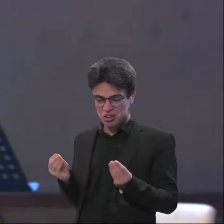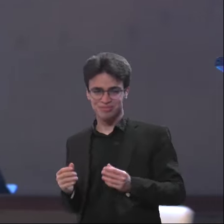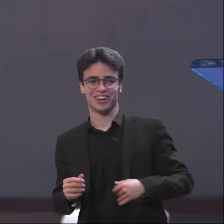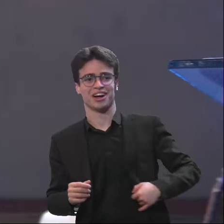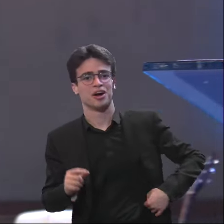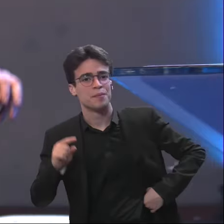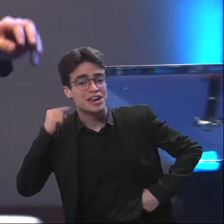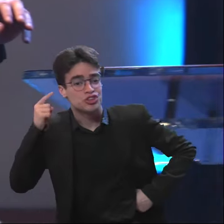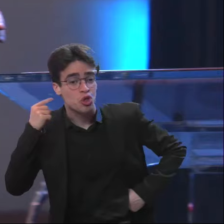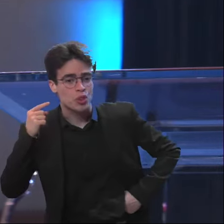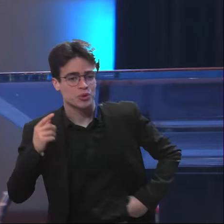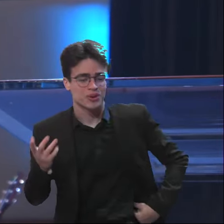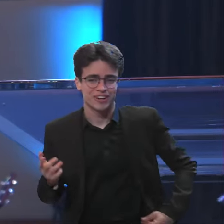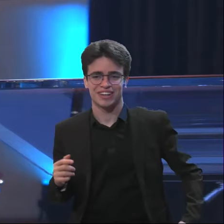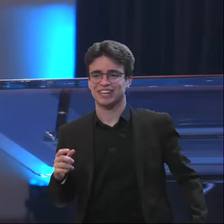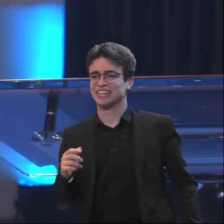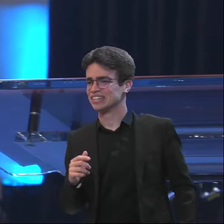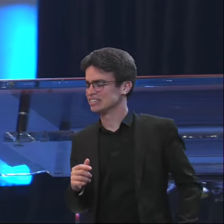doido.